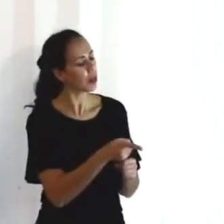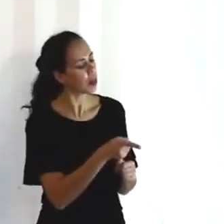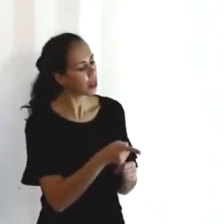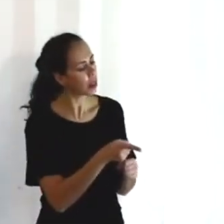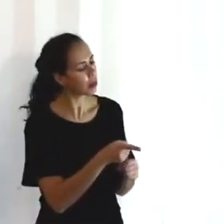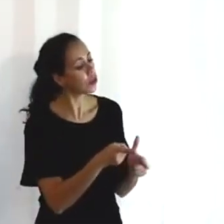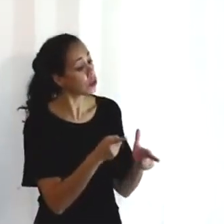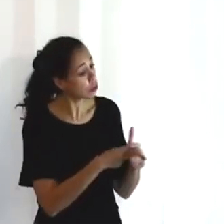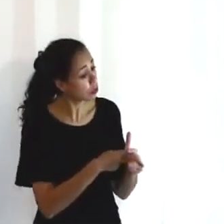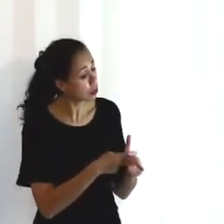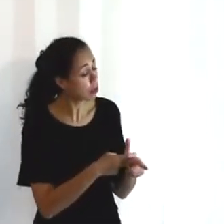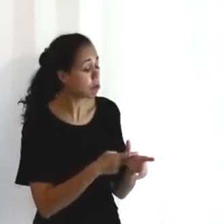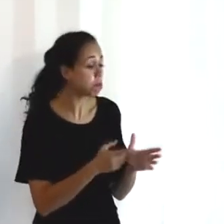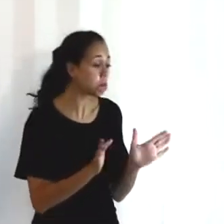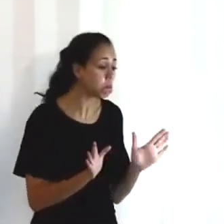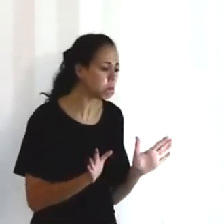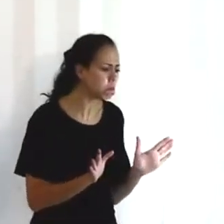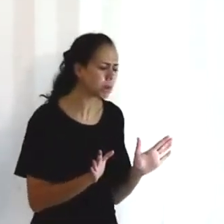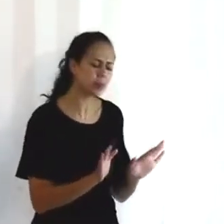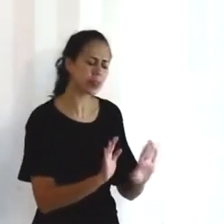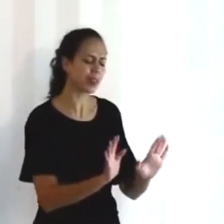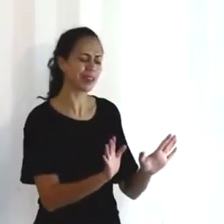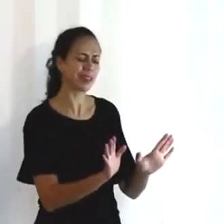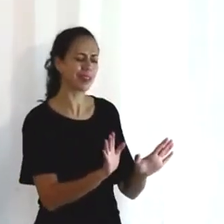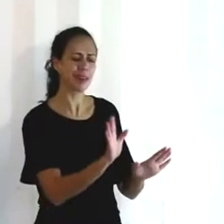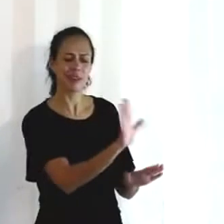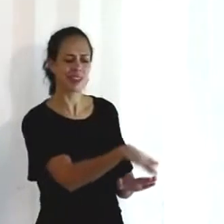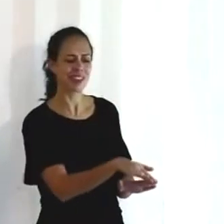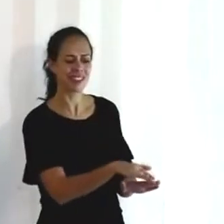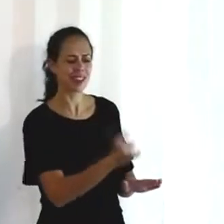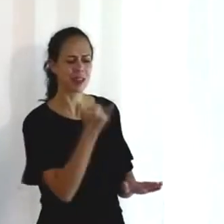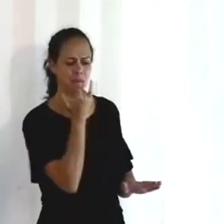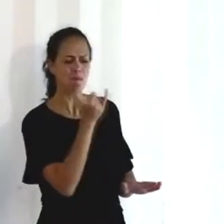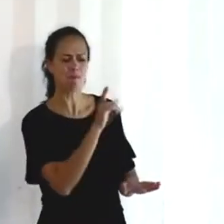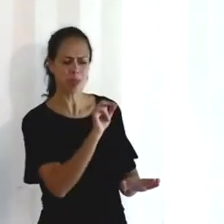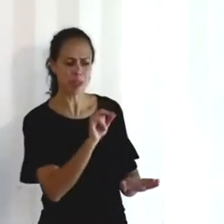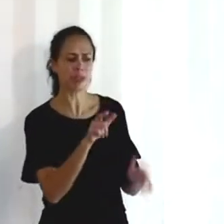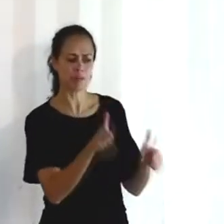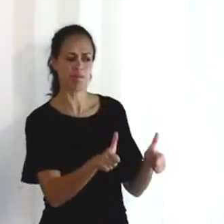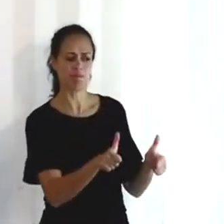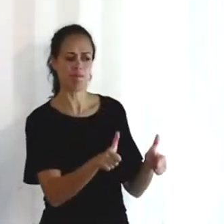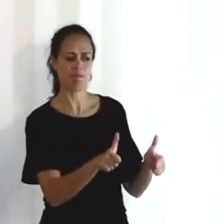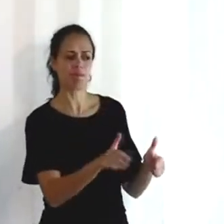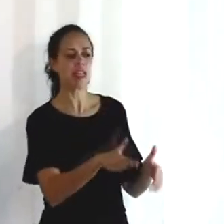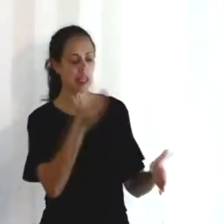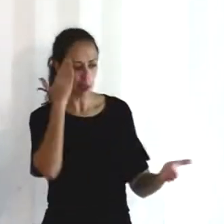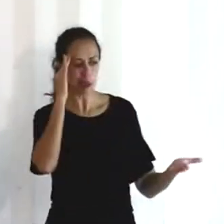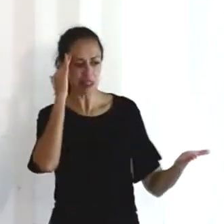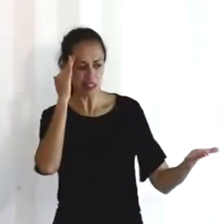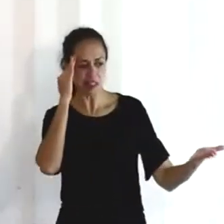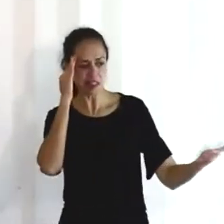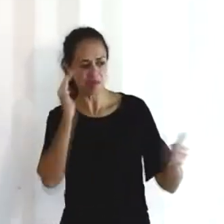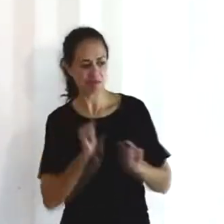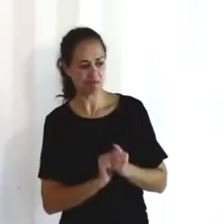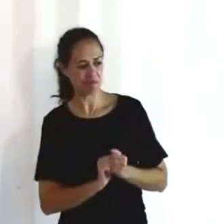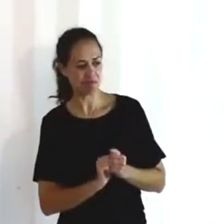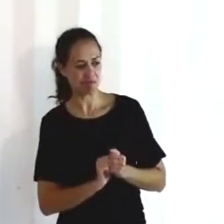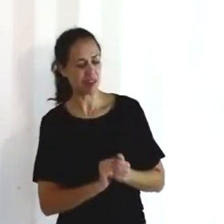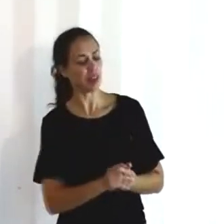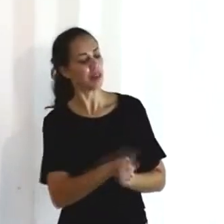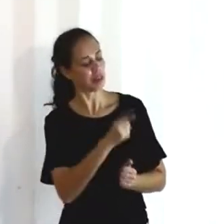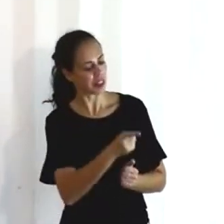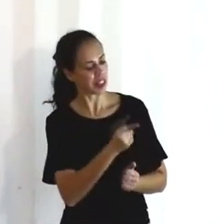lembrado. Acho que... Não. Está tudo perdoado. Olha, eu entendi a tua situação.